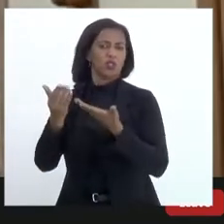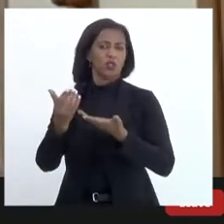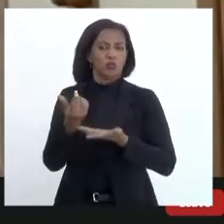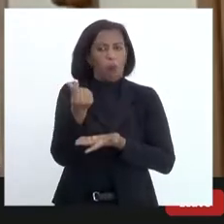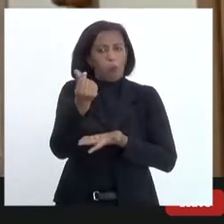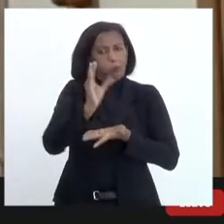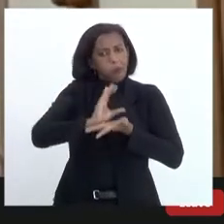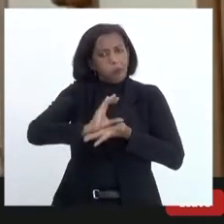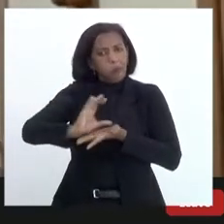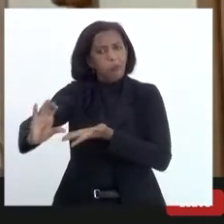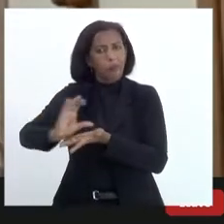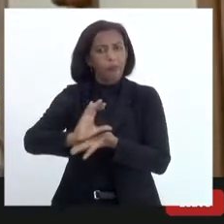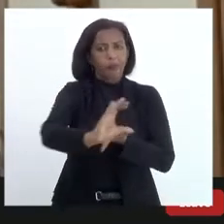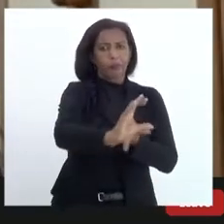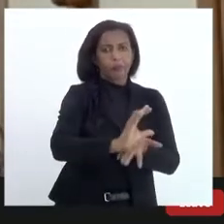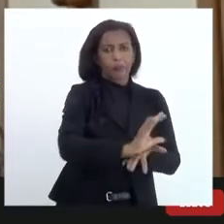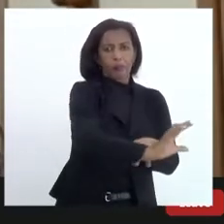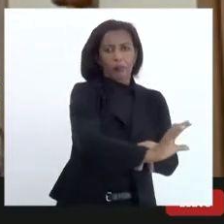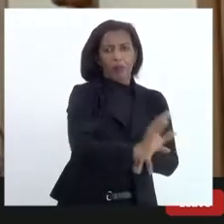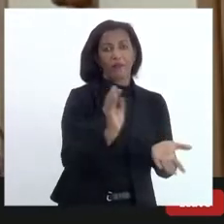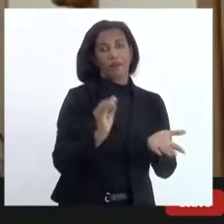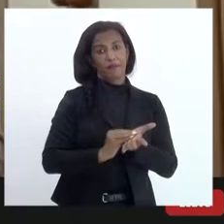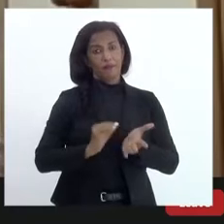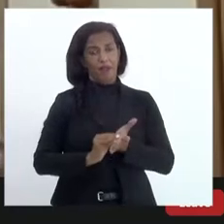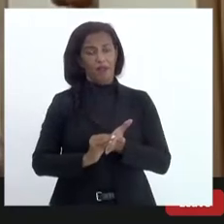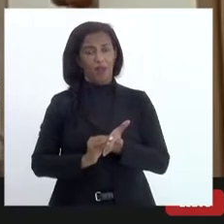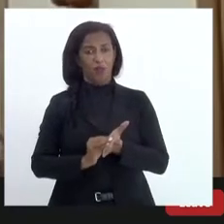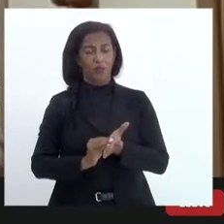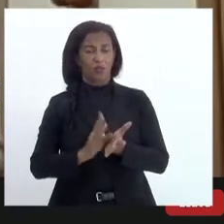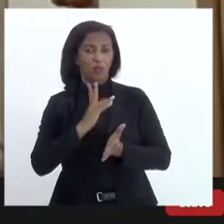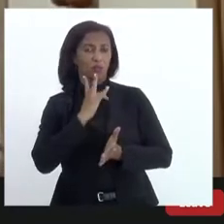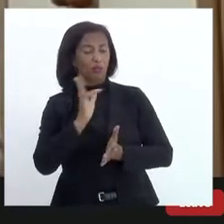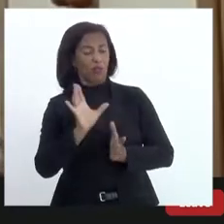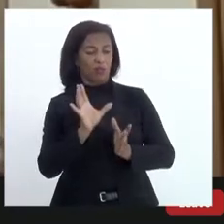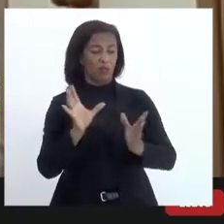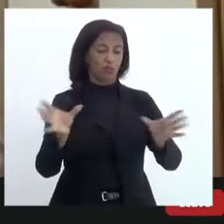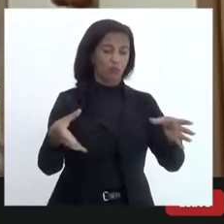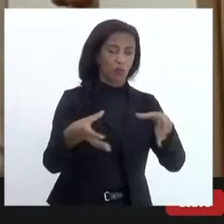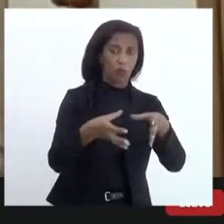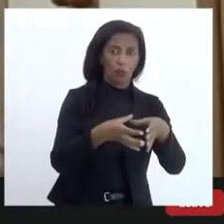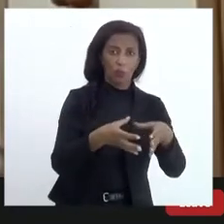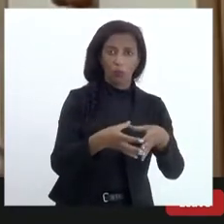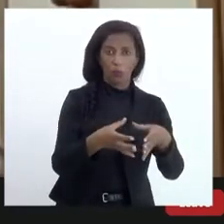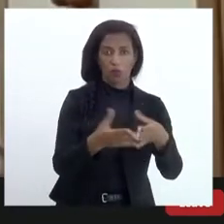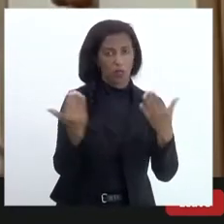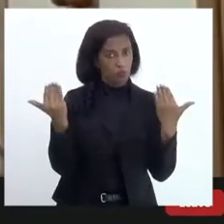né? A gente não está falando de comunidades assim, digamos,